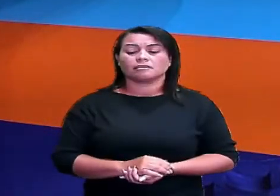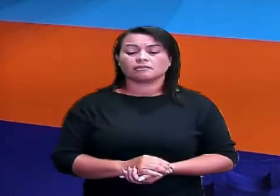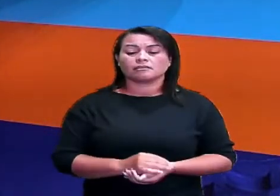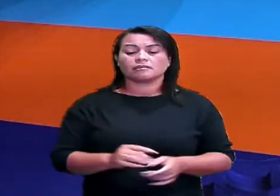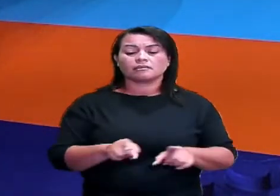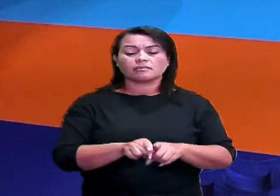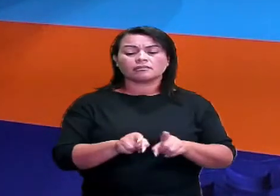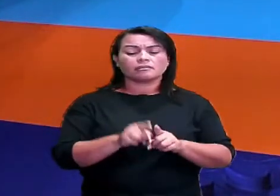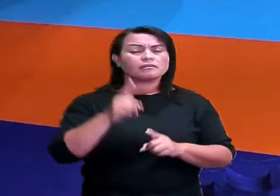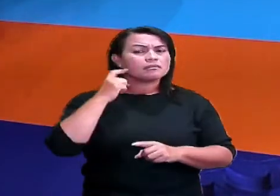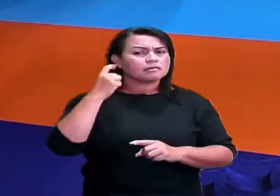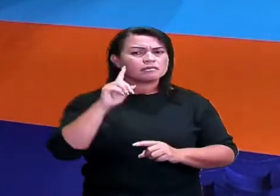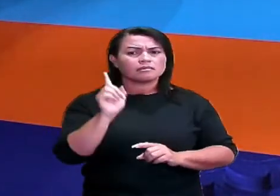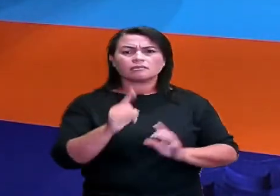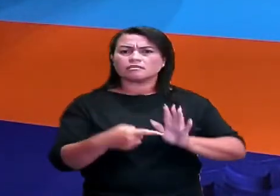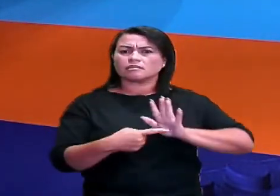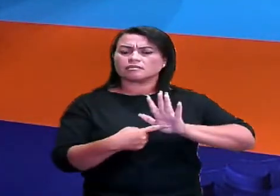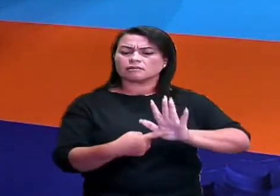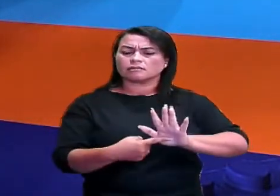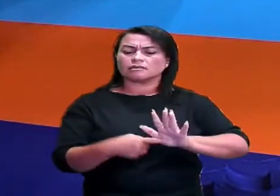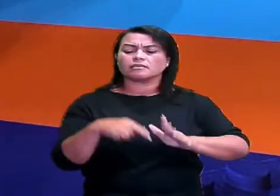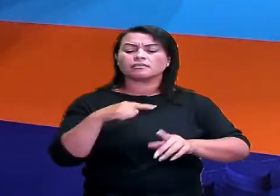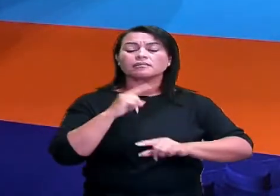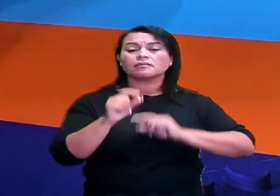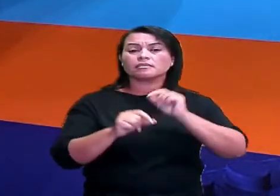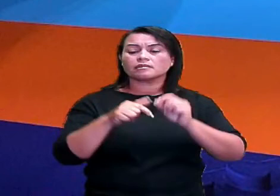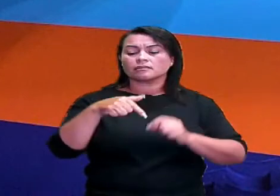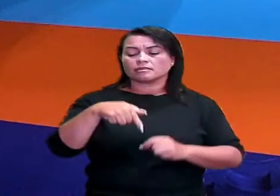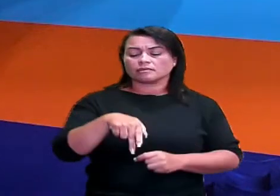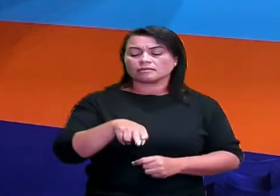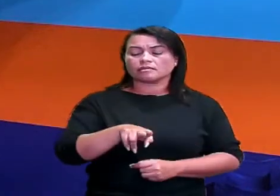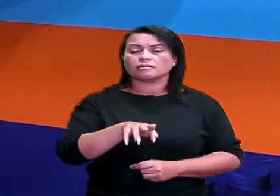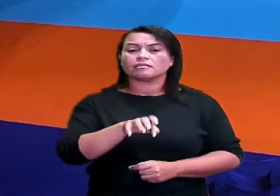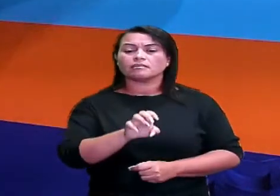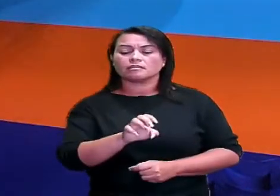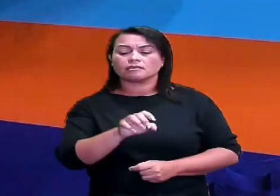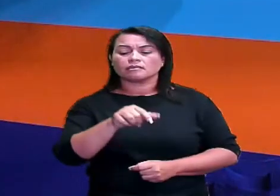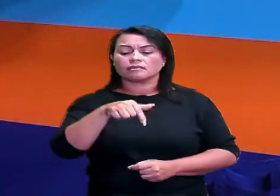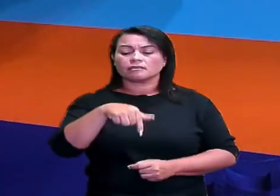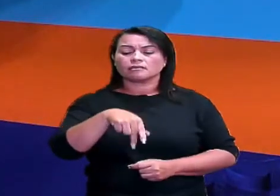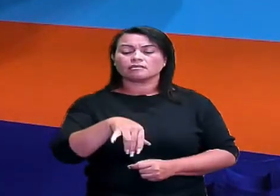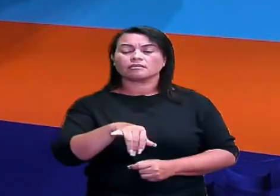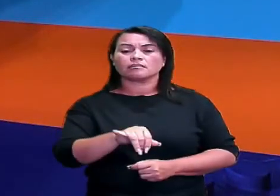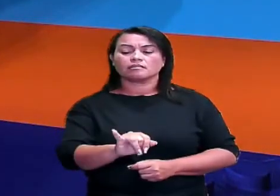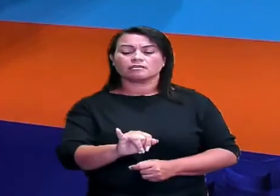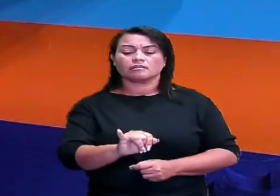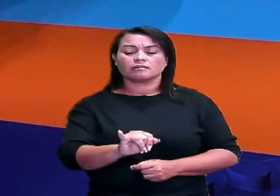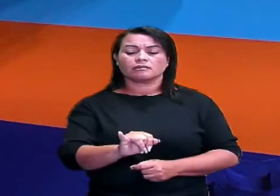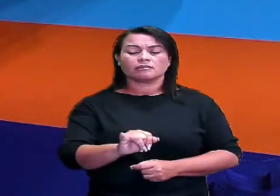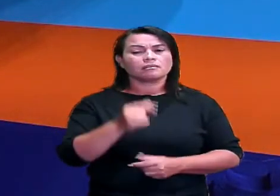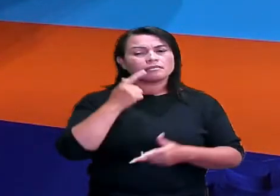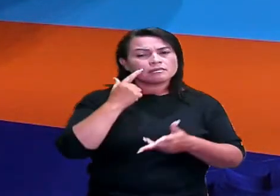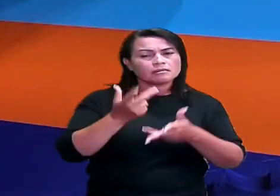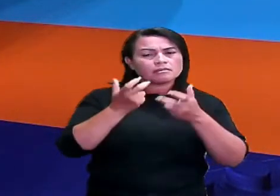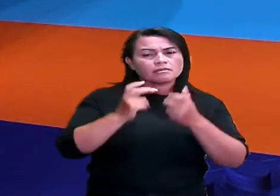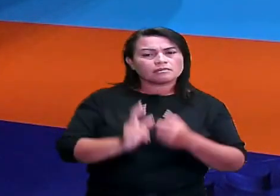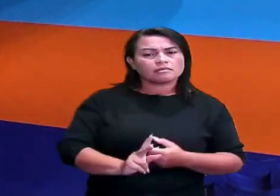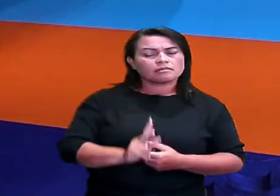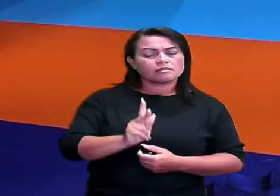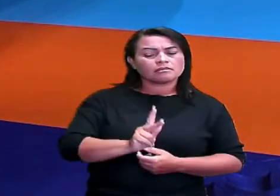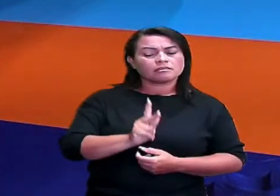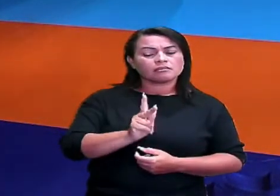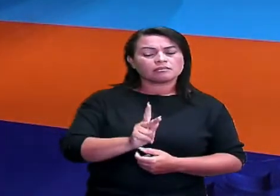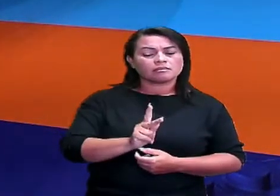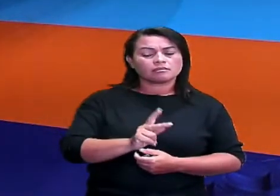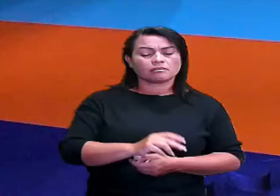Mas o som dela não vai aparecer. Então, a gente tem aqui que e que. Nós vai aparecer o som